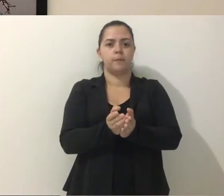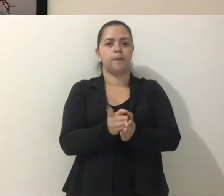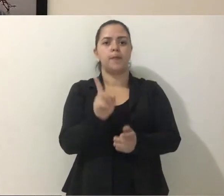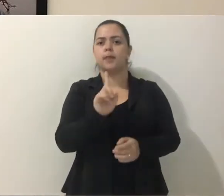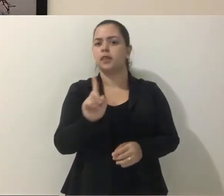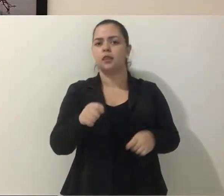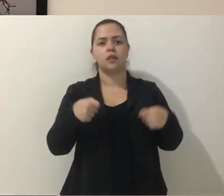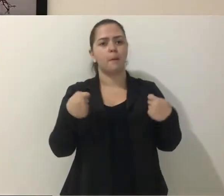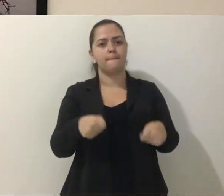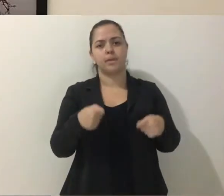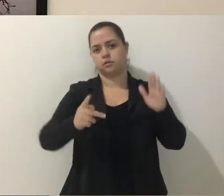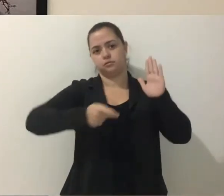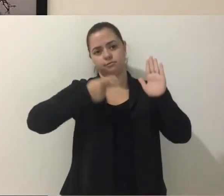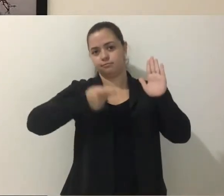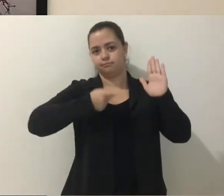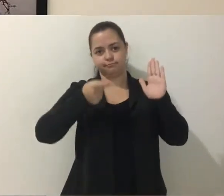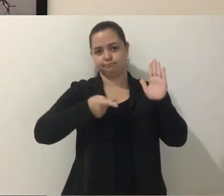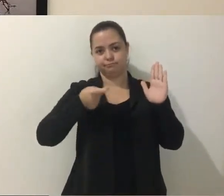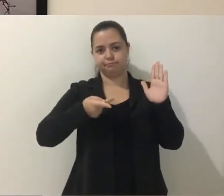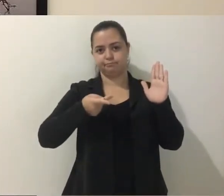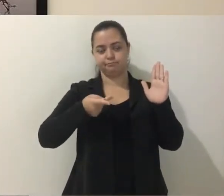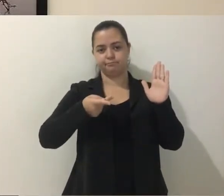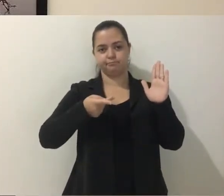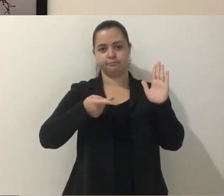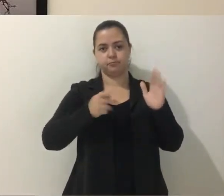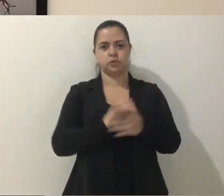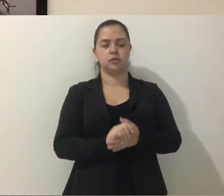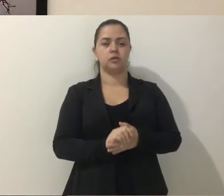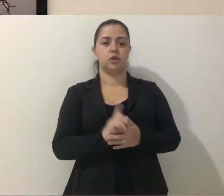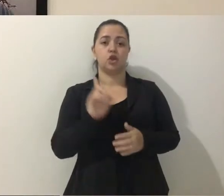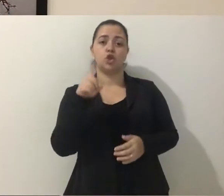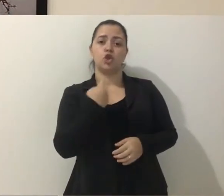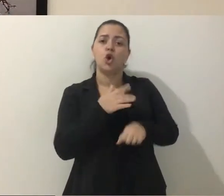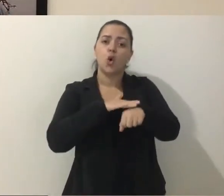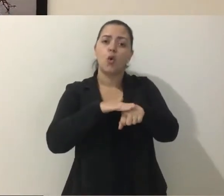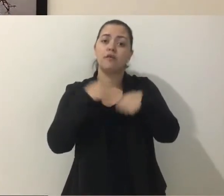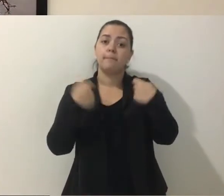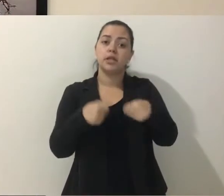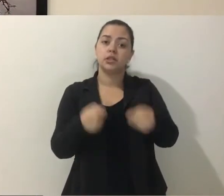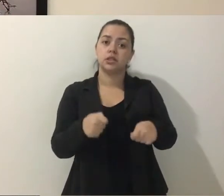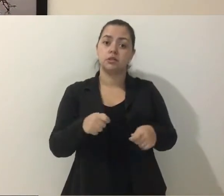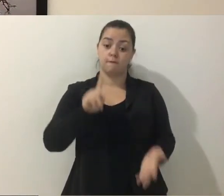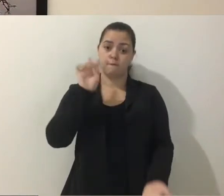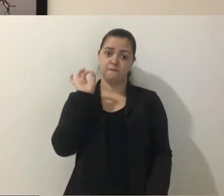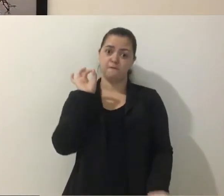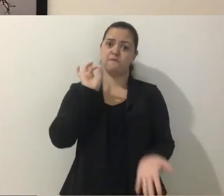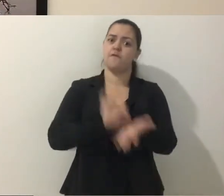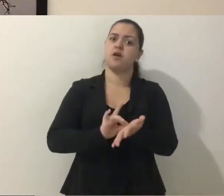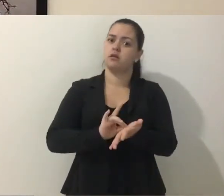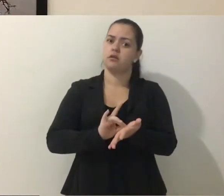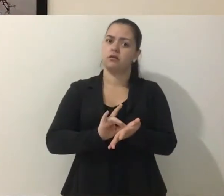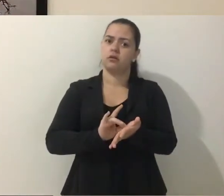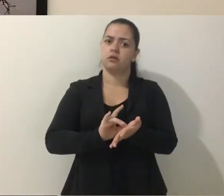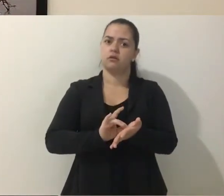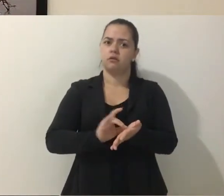recorrer a juramentos. Nossas conversas devem ser tão honestas, tão verdadeiras, e nosso